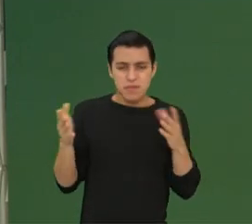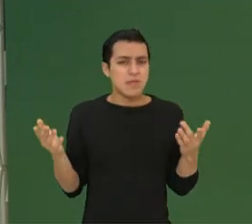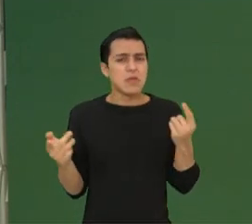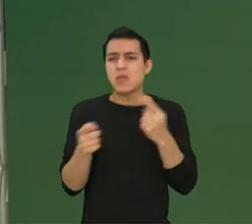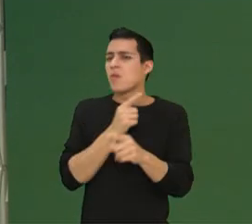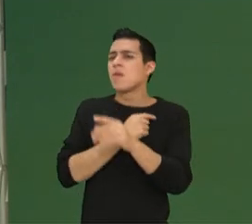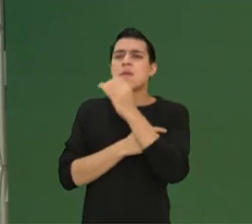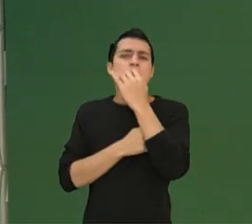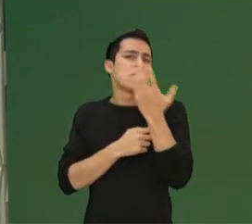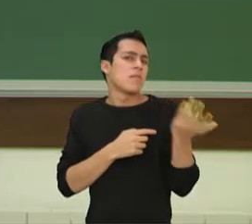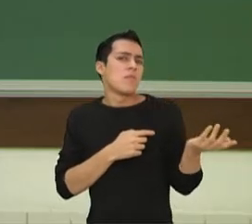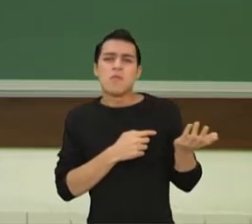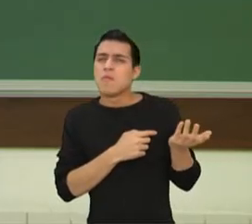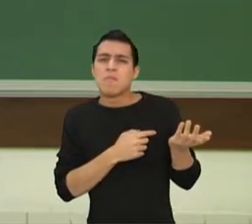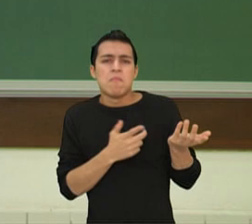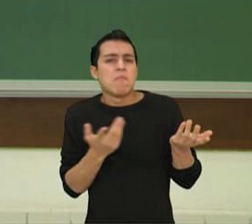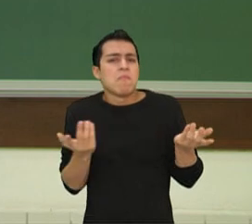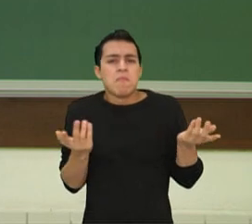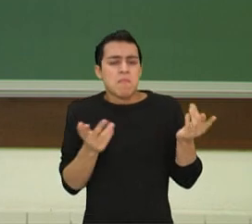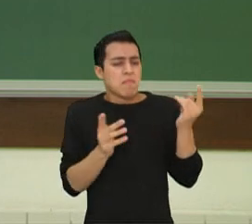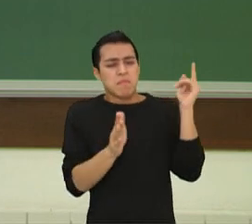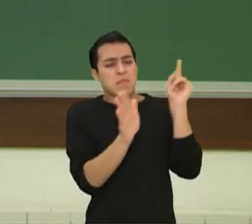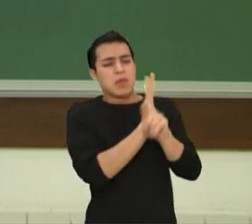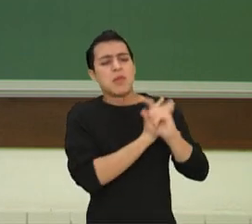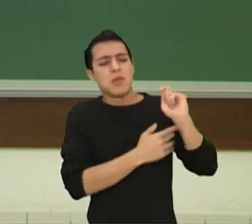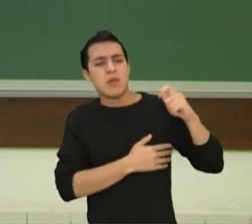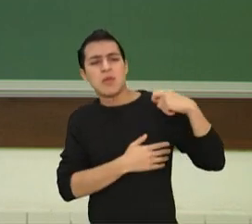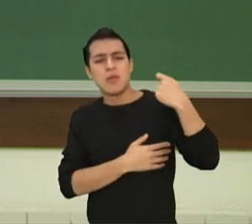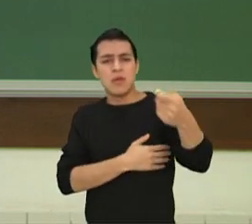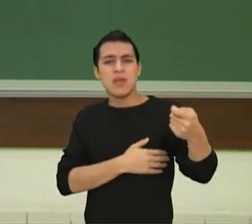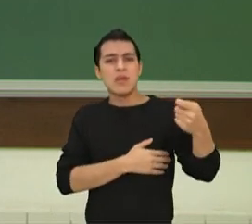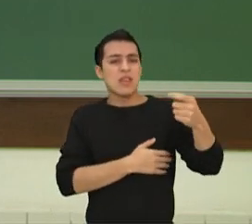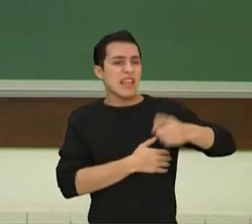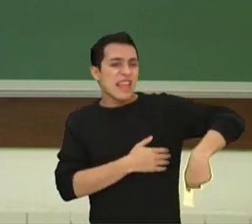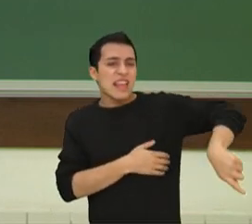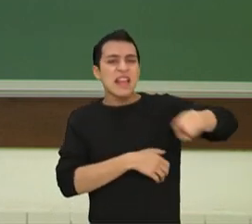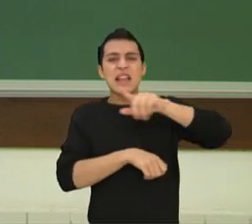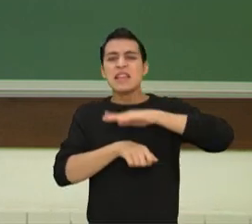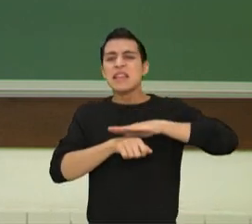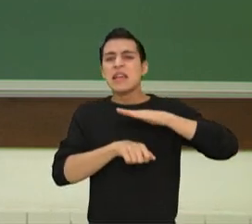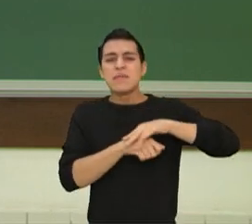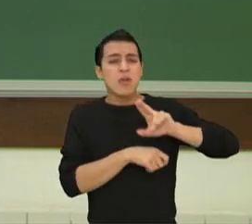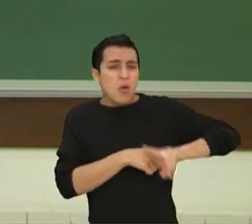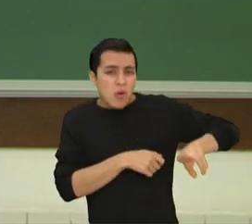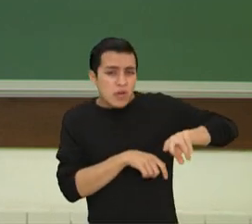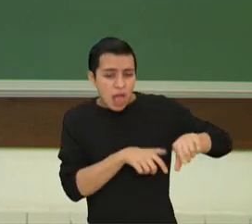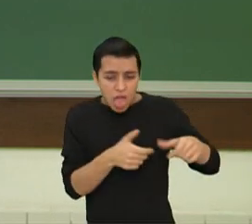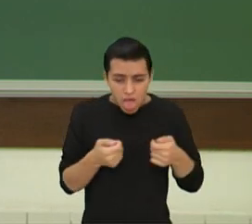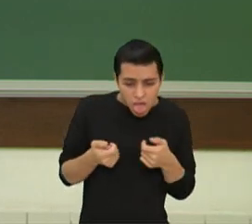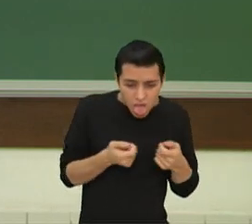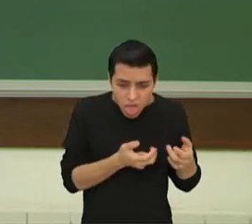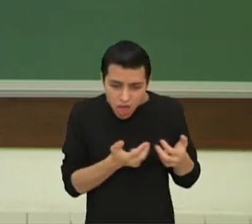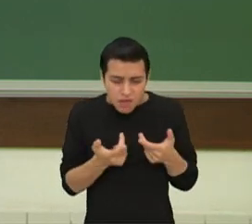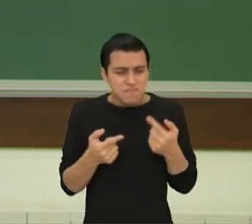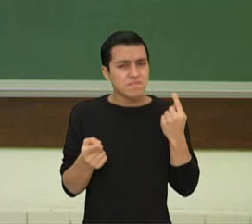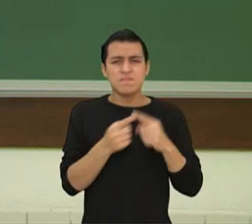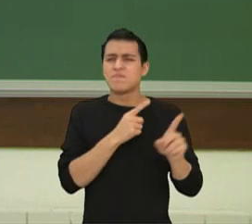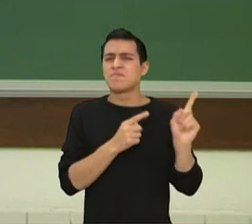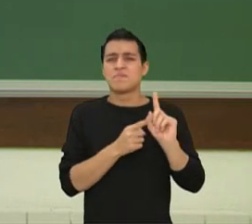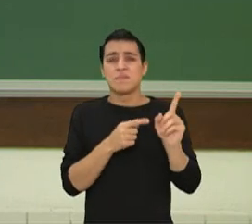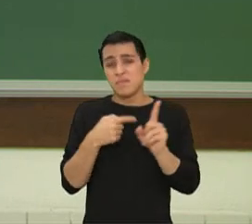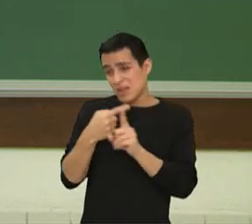caberia aqui uma pergunta que tratasse sobre o tempo que as crianças utilizam para jogar os jogos,